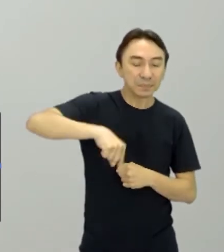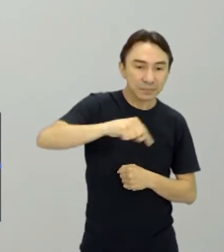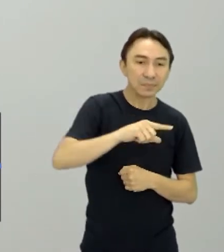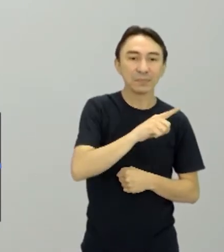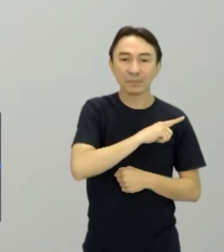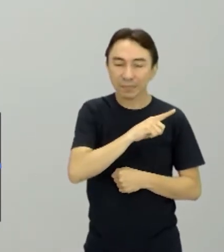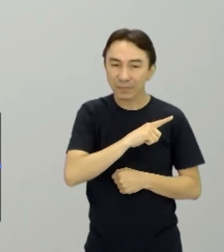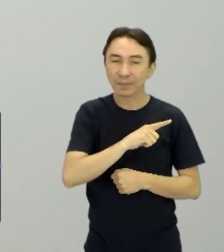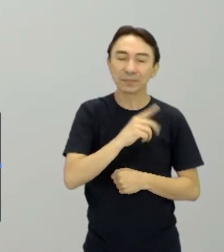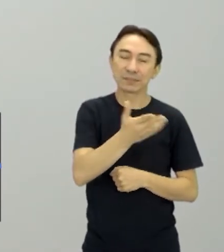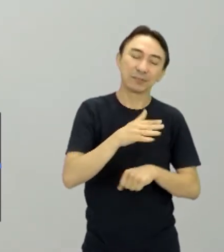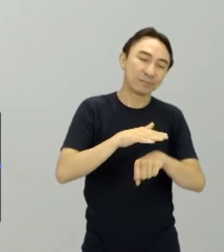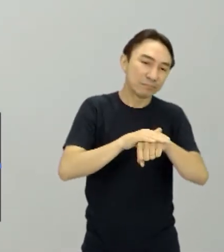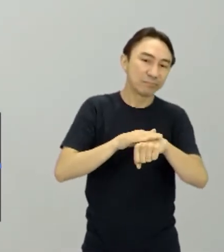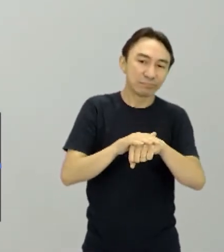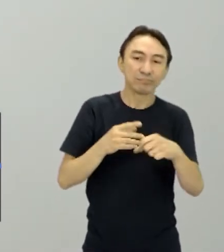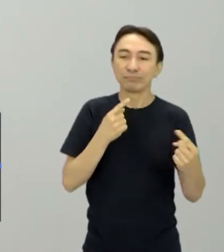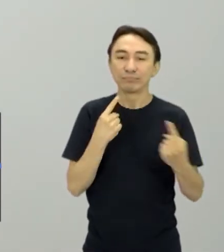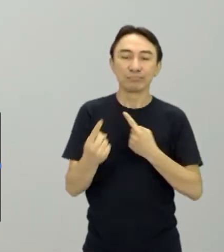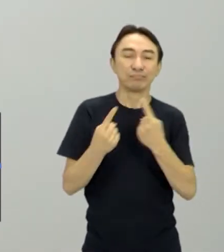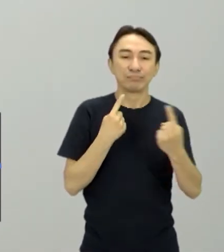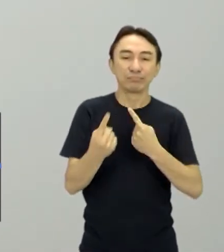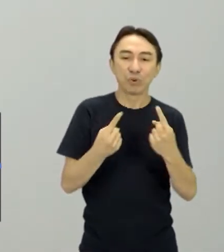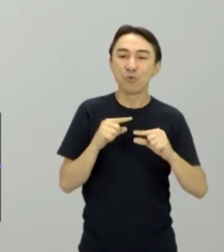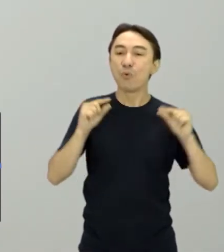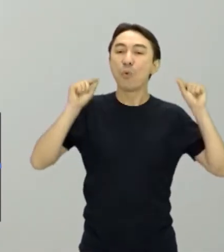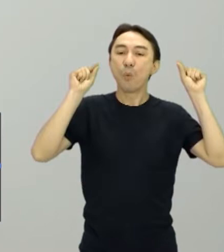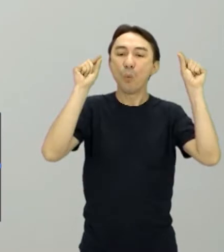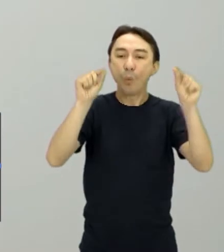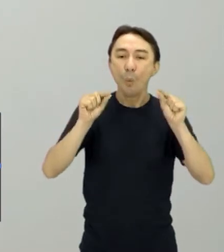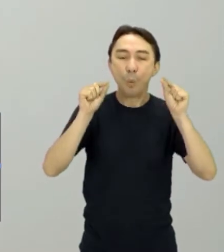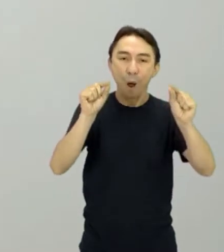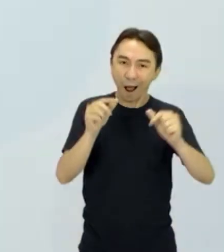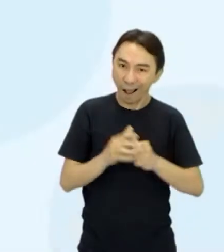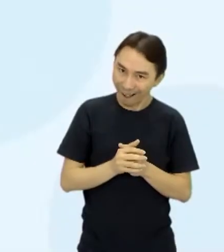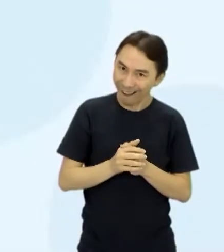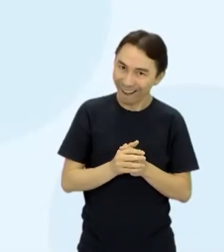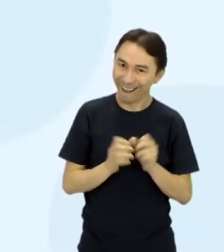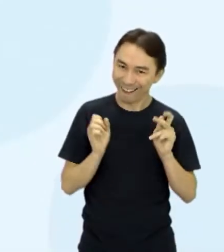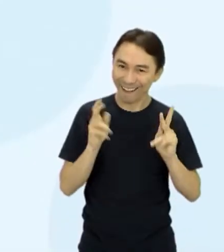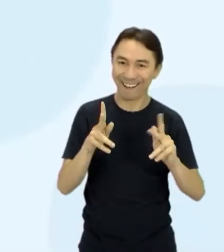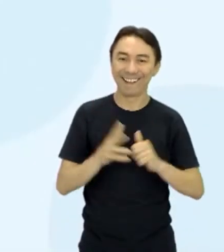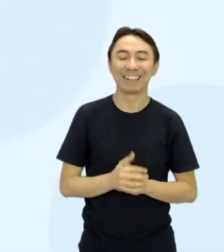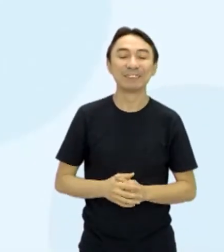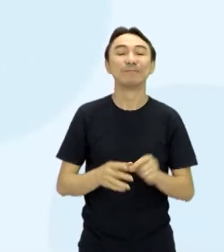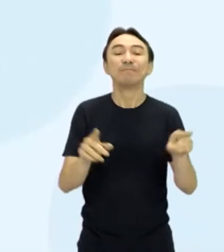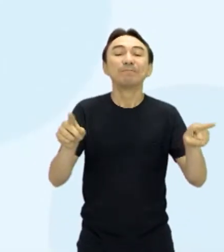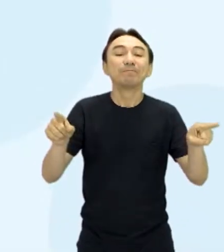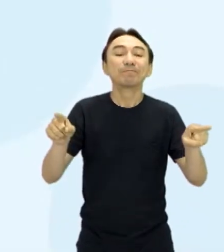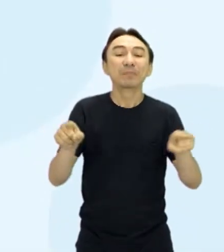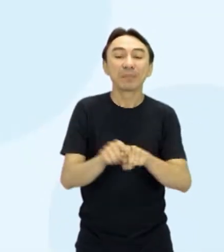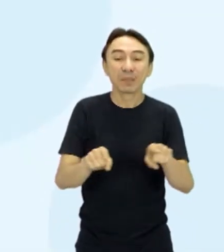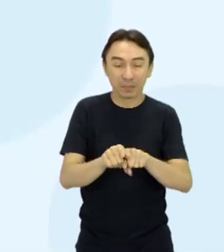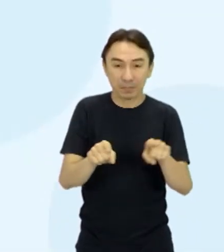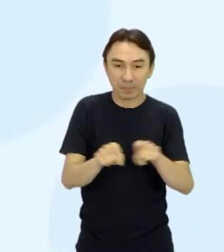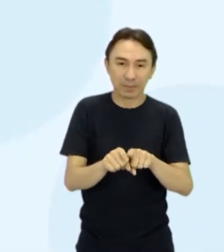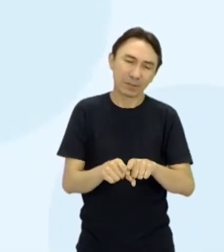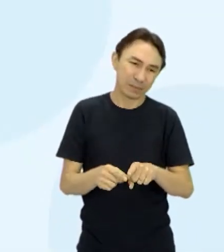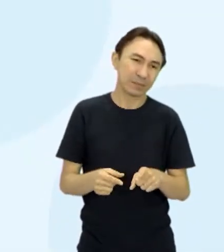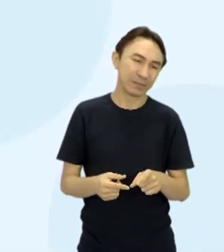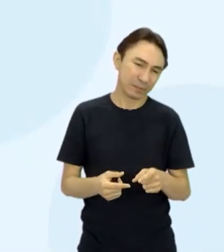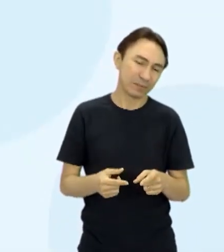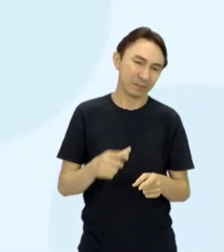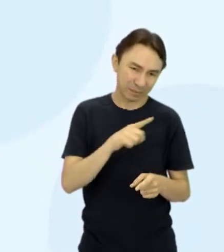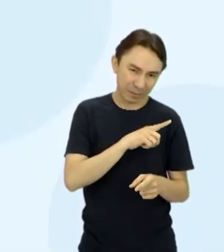travar com vocês que estão aí nos assistindo. Vamos lá. Não vai esquecer também daquele aviso aí que já vem, a gente